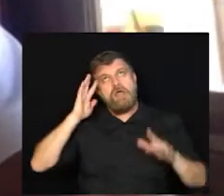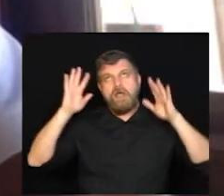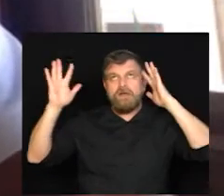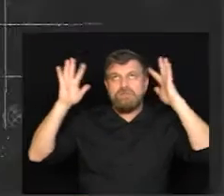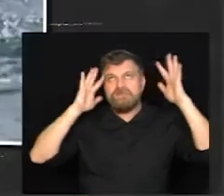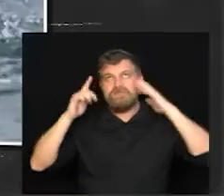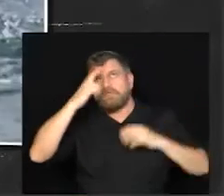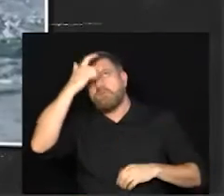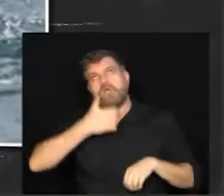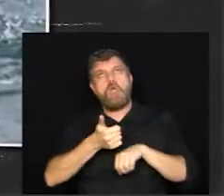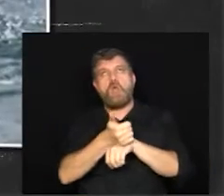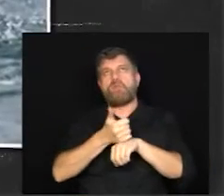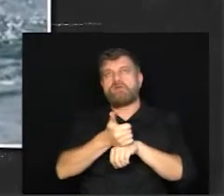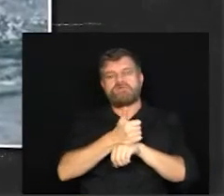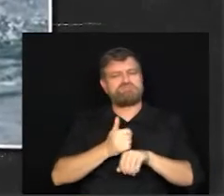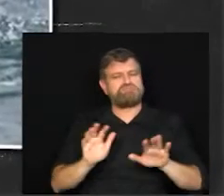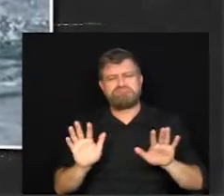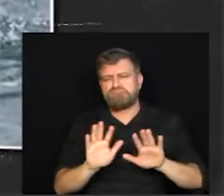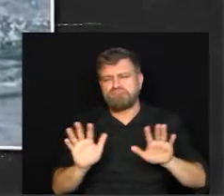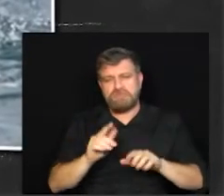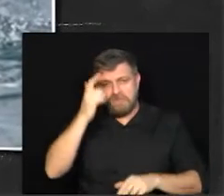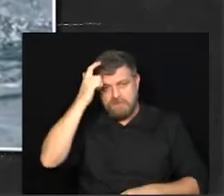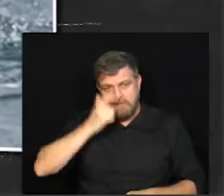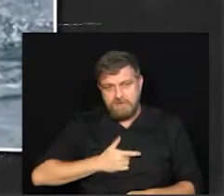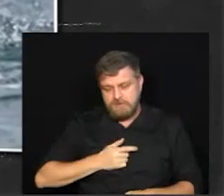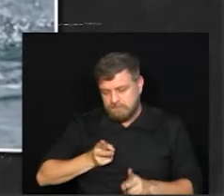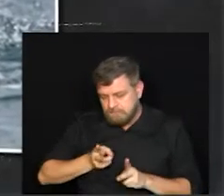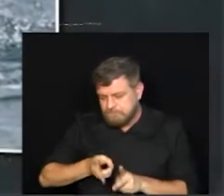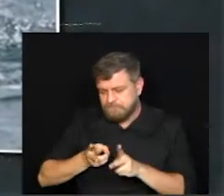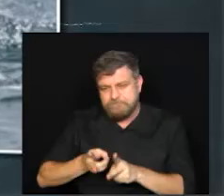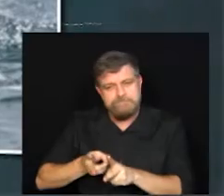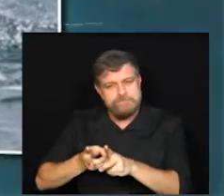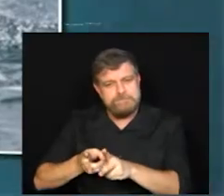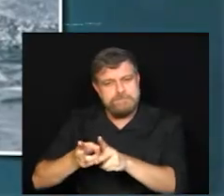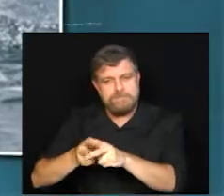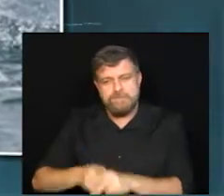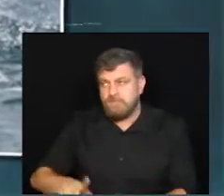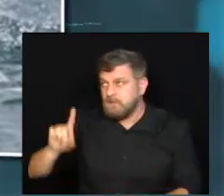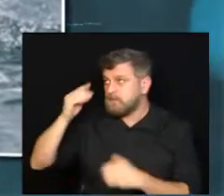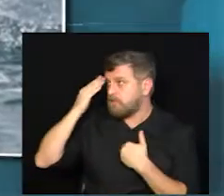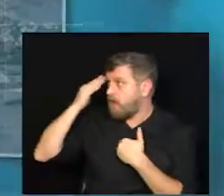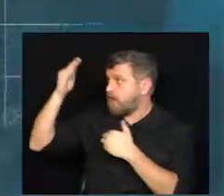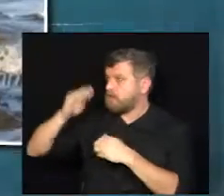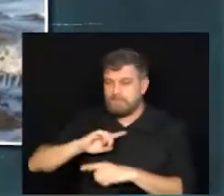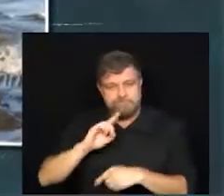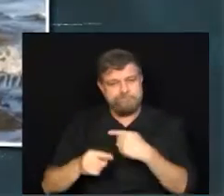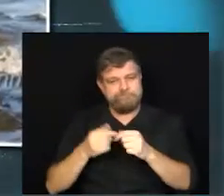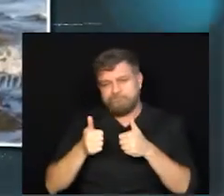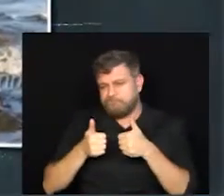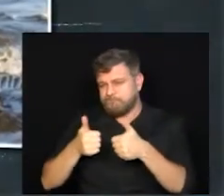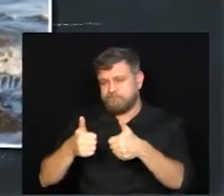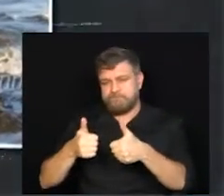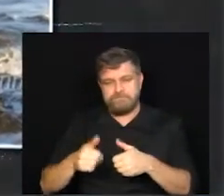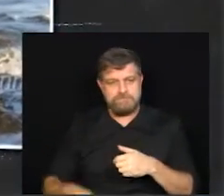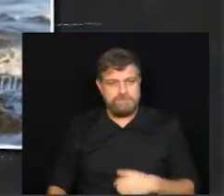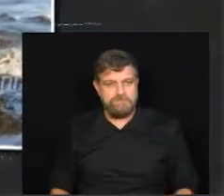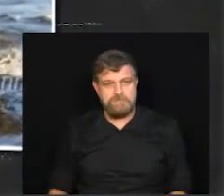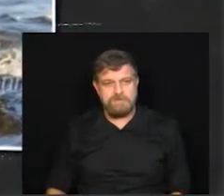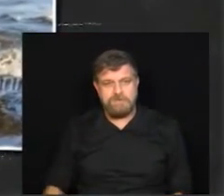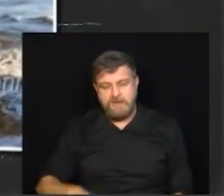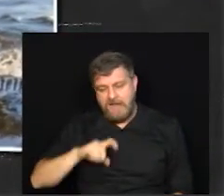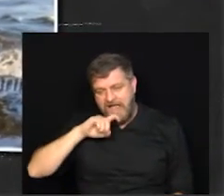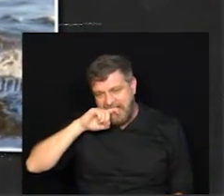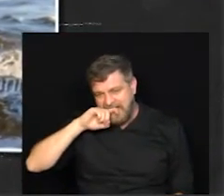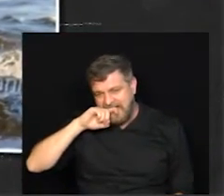ser um profissional, eu fui seguindo e graças a Deus tudo deu certo. Inveja desse